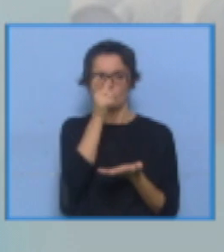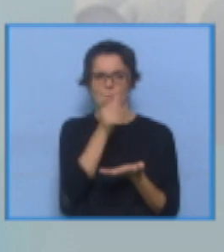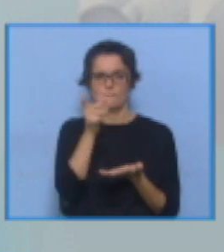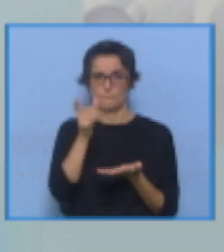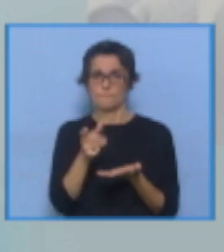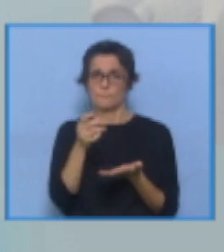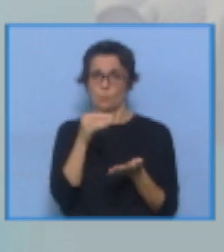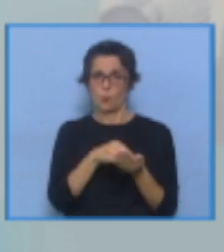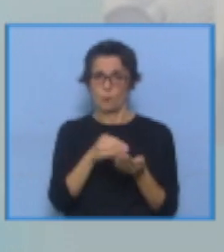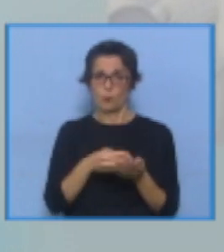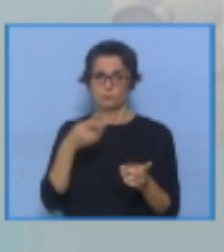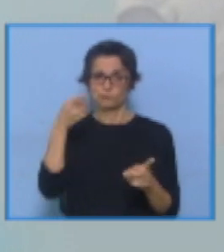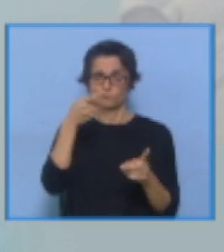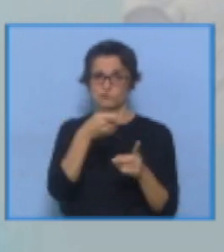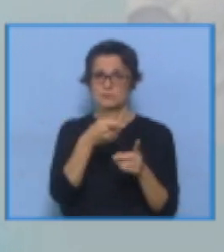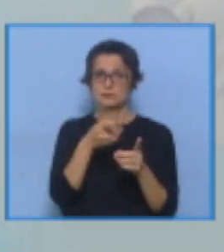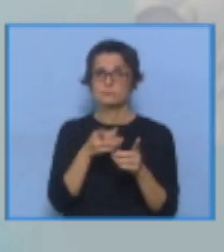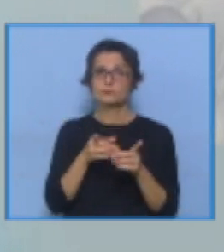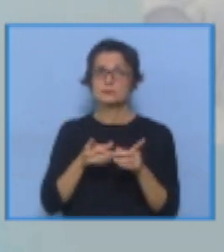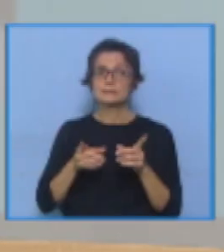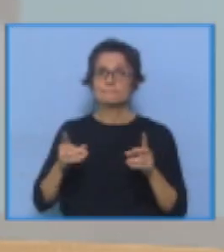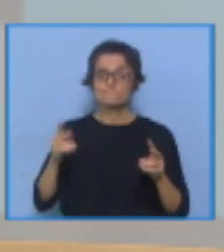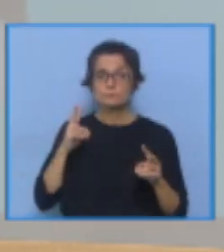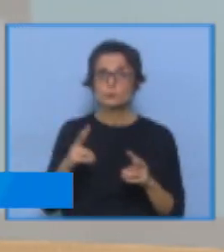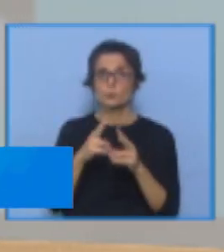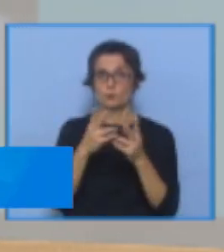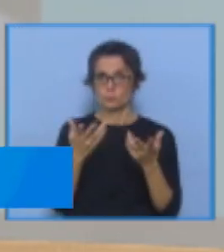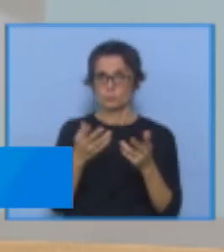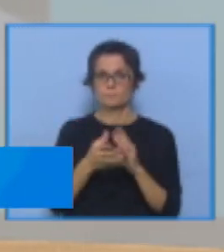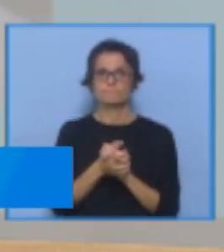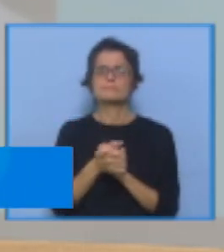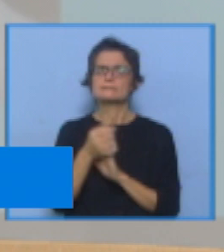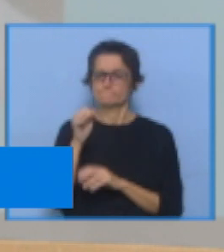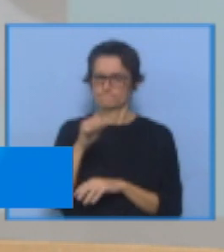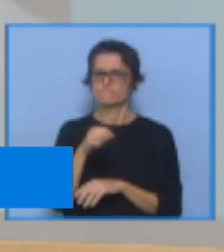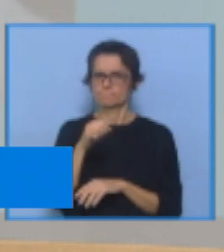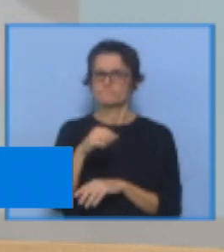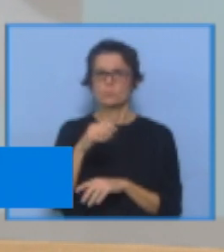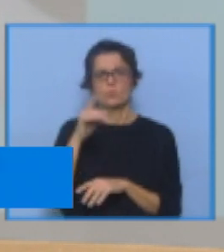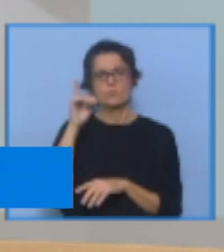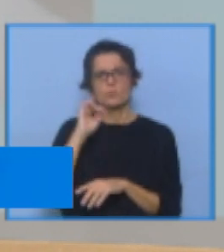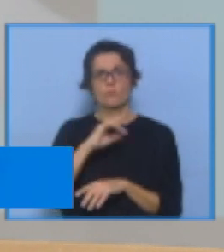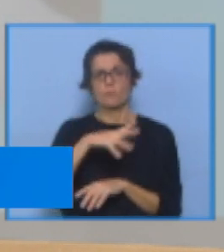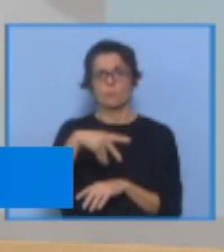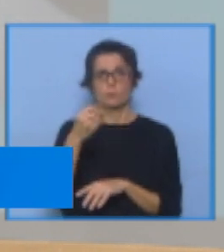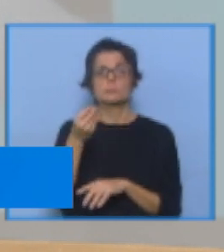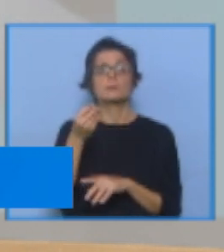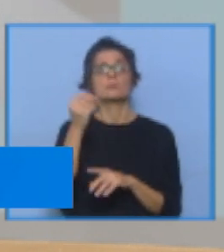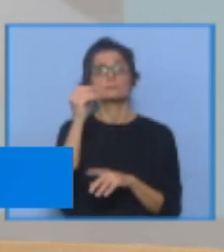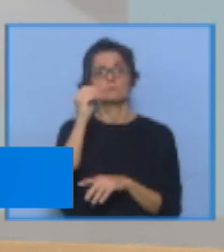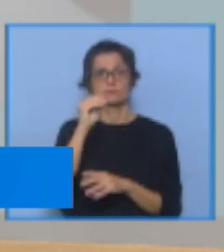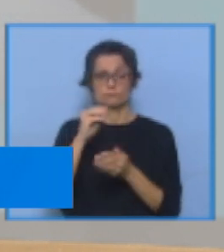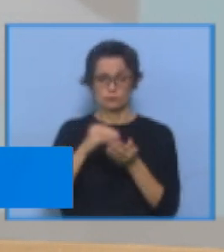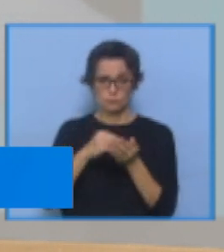desta Conferência da Comissão de Justiça e Paz. Sim, nós quisemos dar relevo a esta Dia Mundial dos Pobres. O Papa